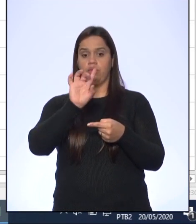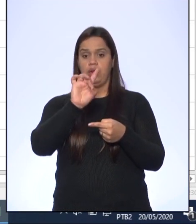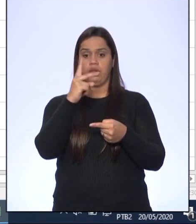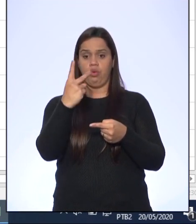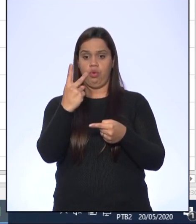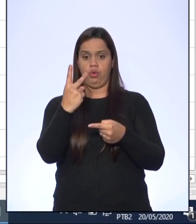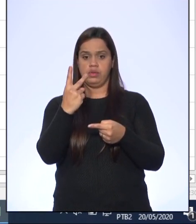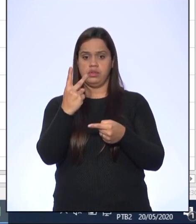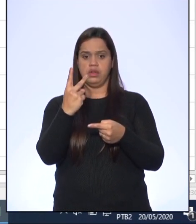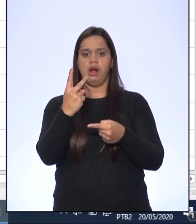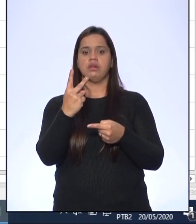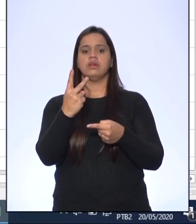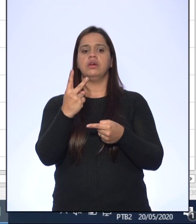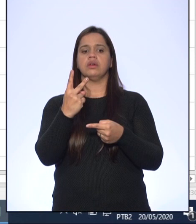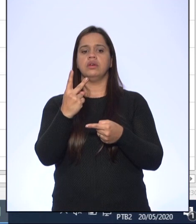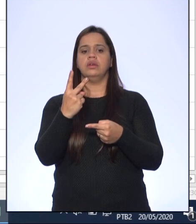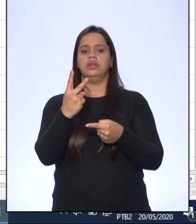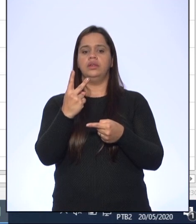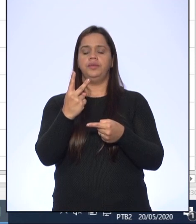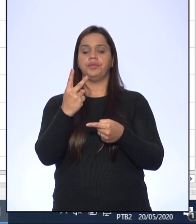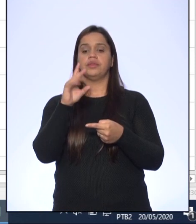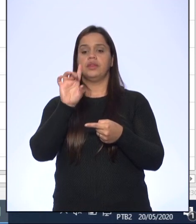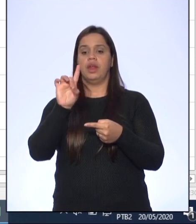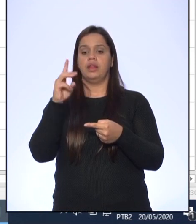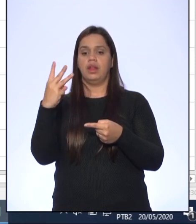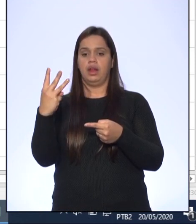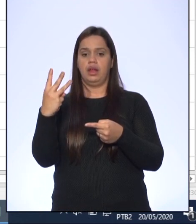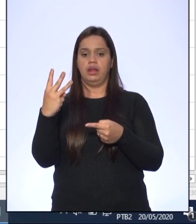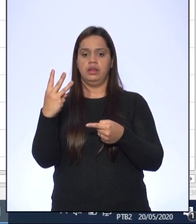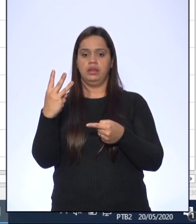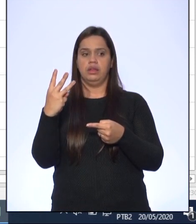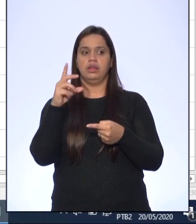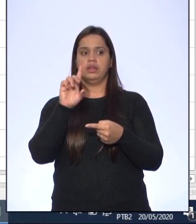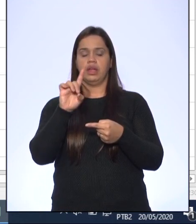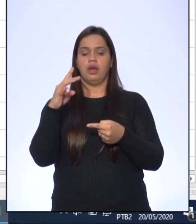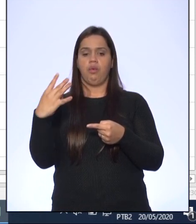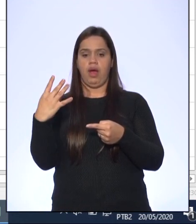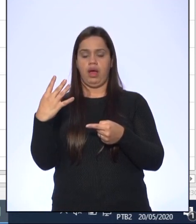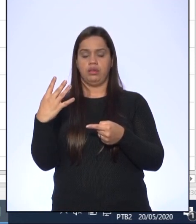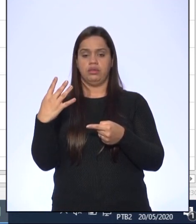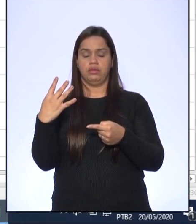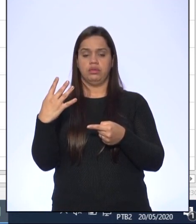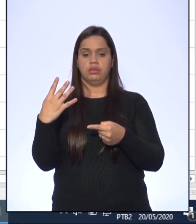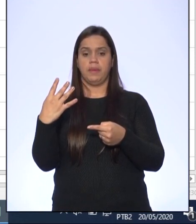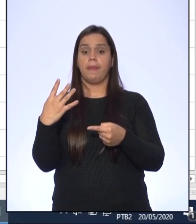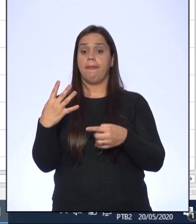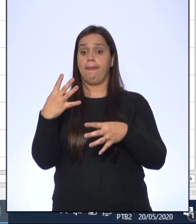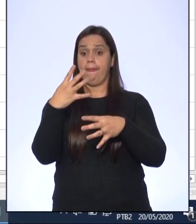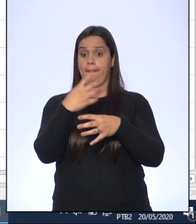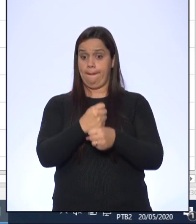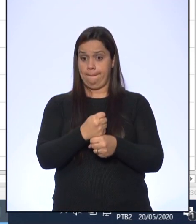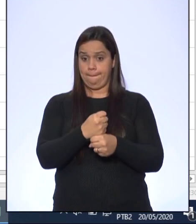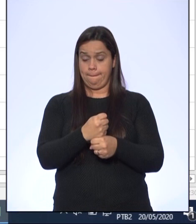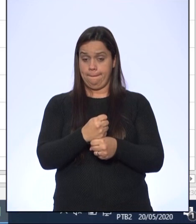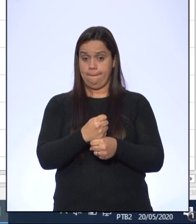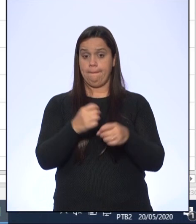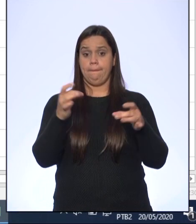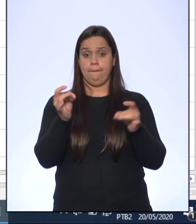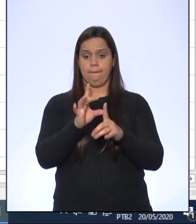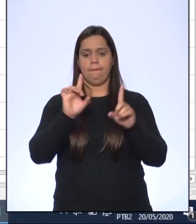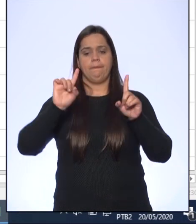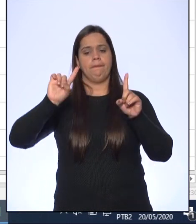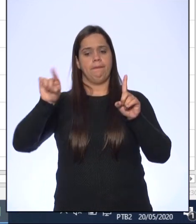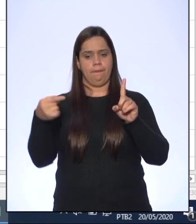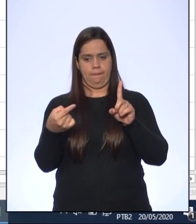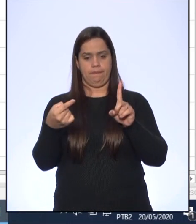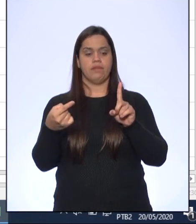lá, D2, D3 e o D4. Então, somei esses termos aqui, fecha